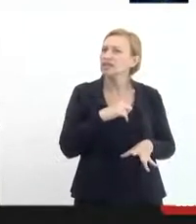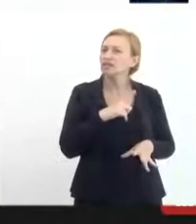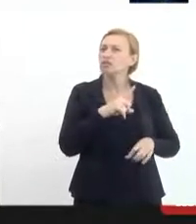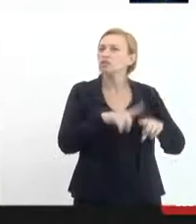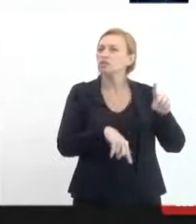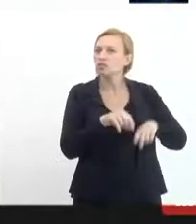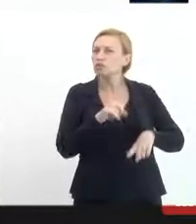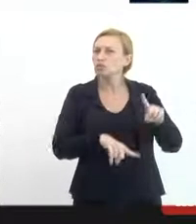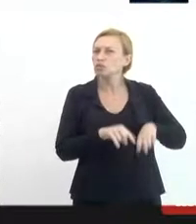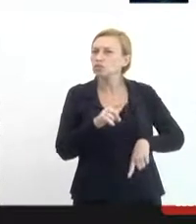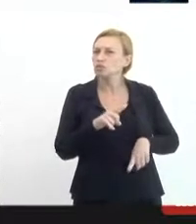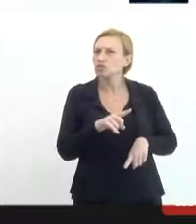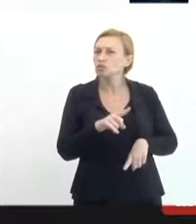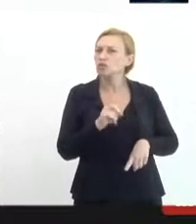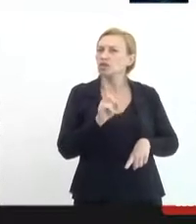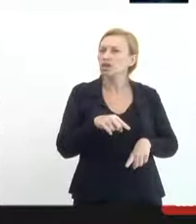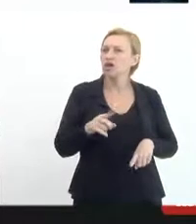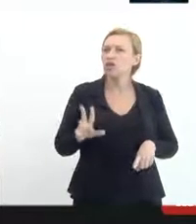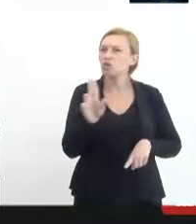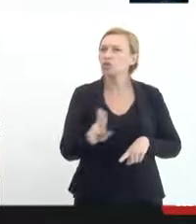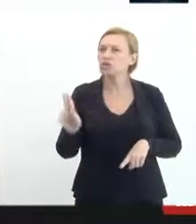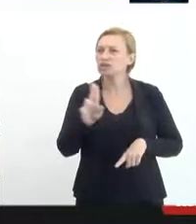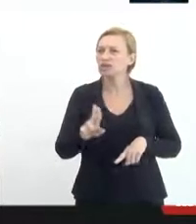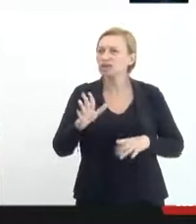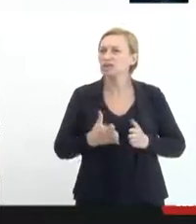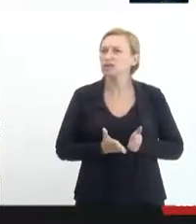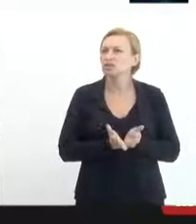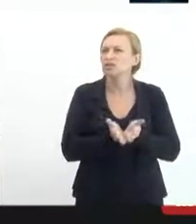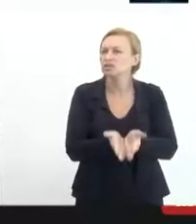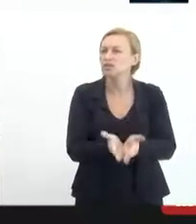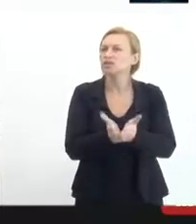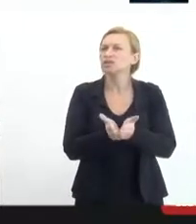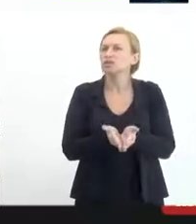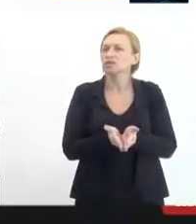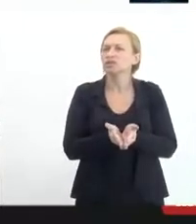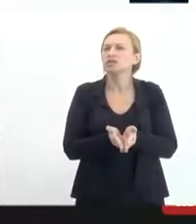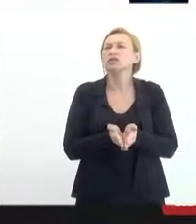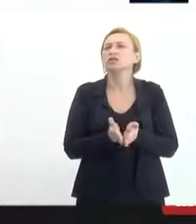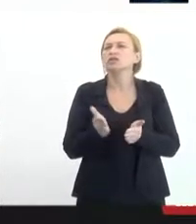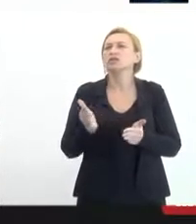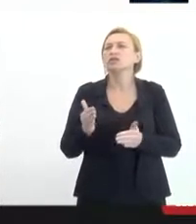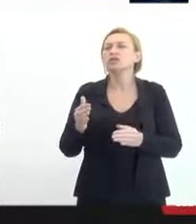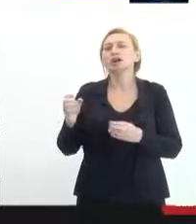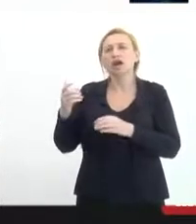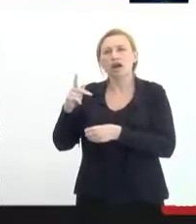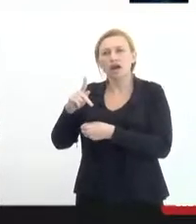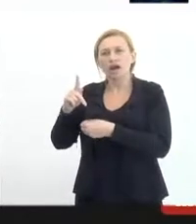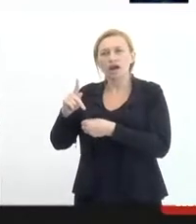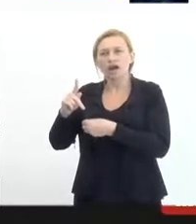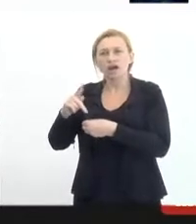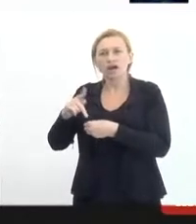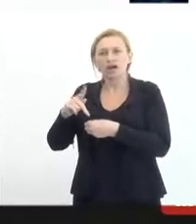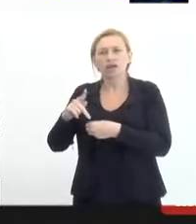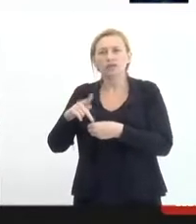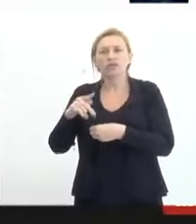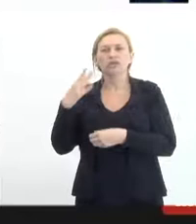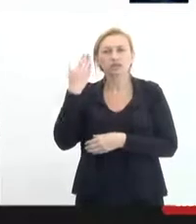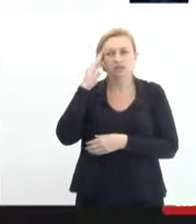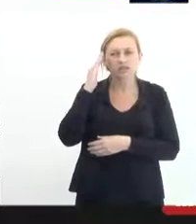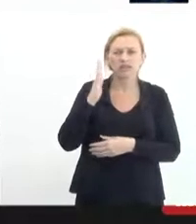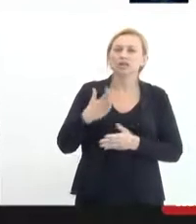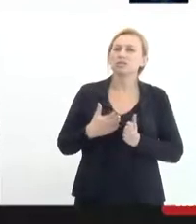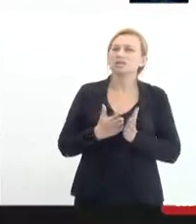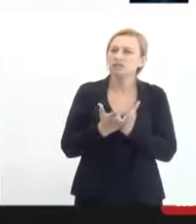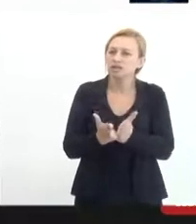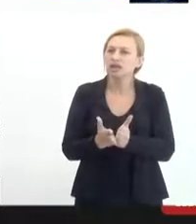desse produto, que é consumido em uma embarcação afretada. A companhia entende que, estando a embarcação afretada por